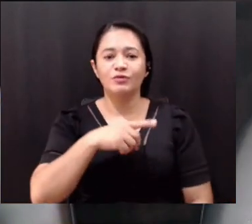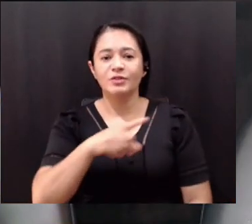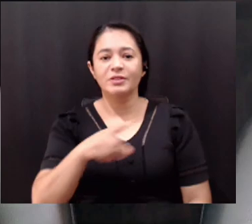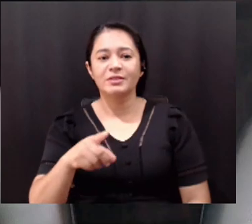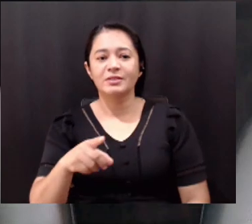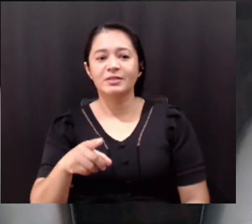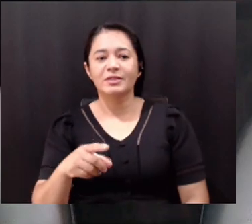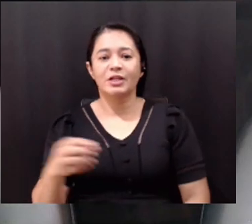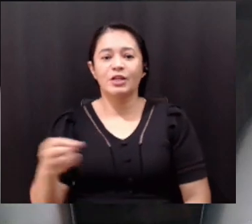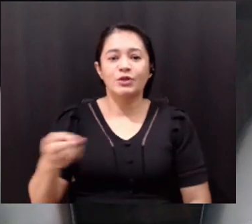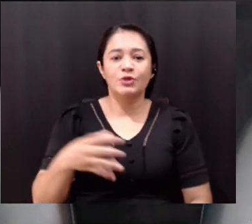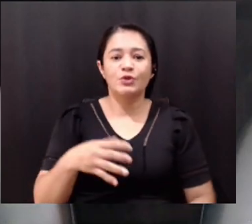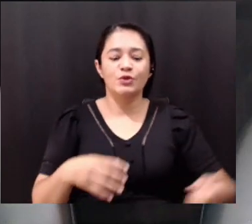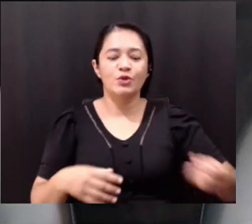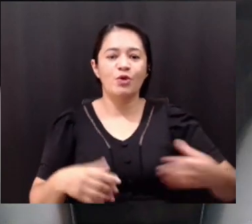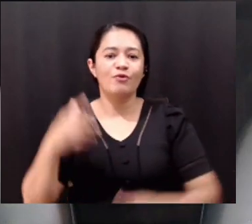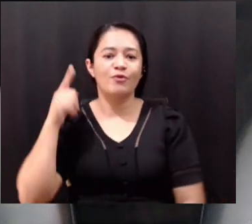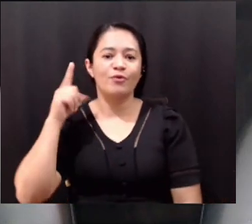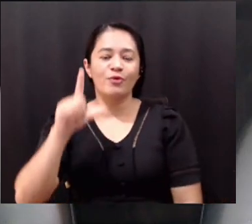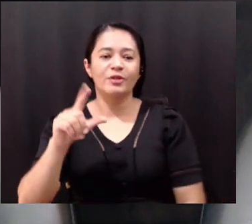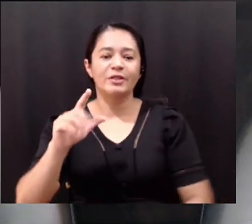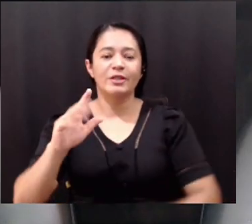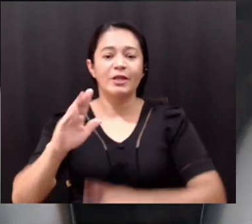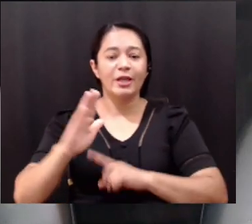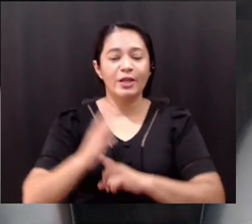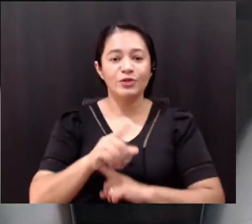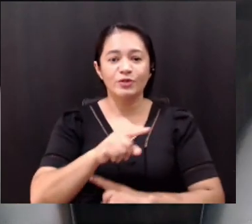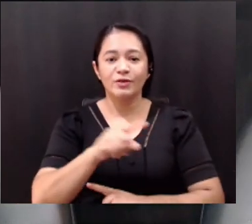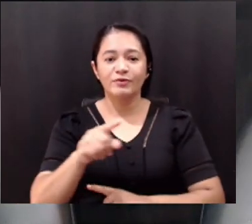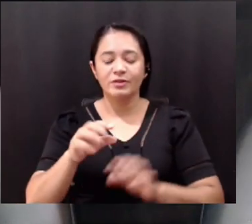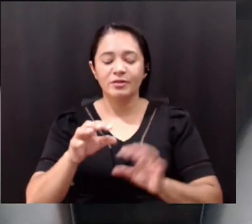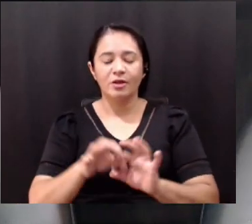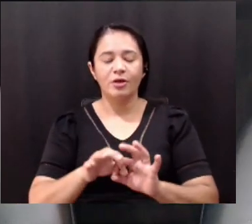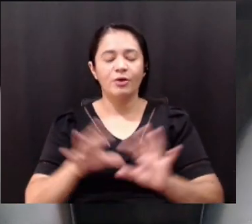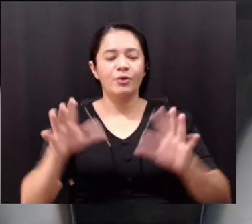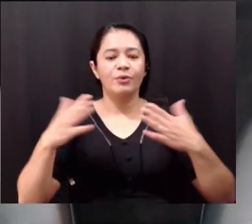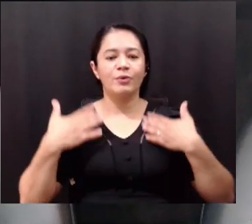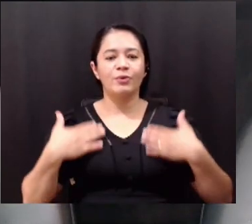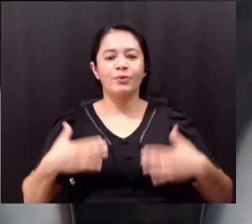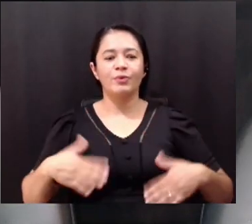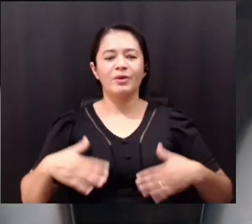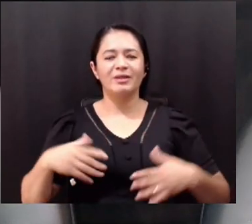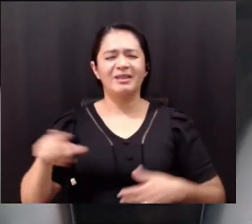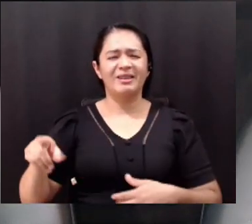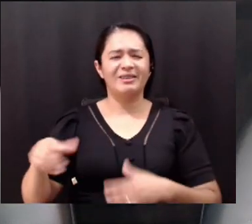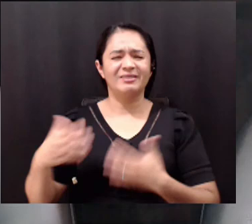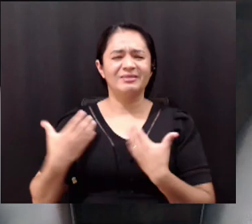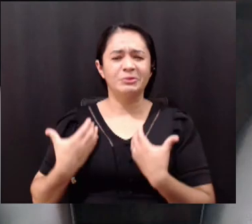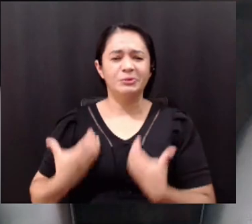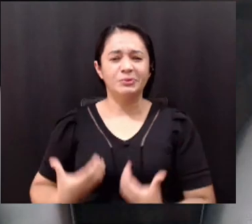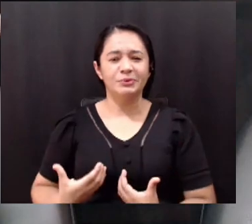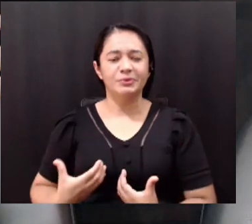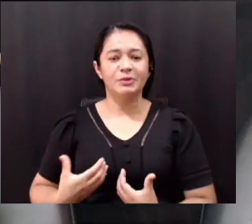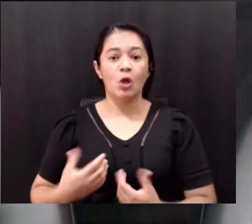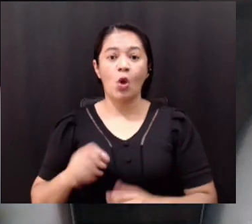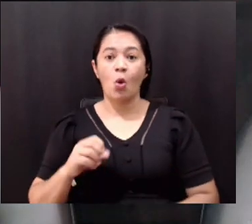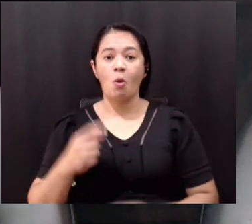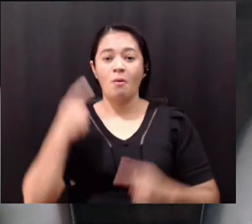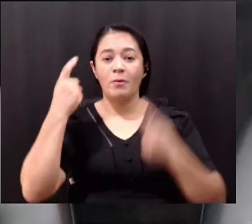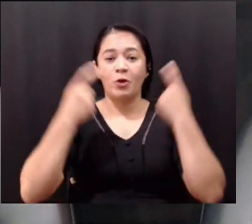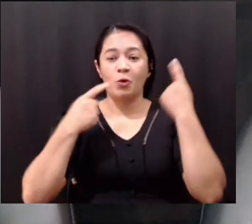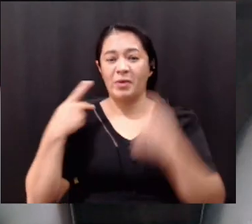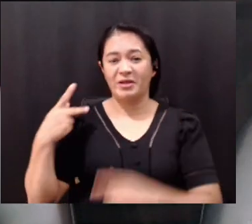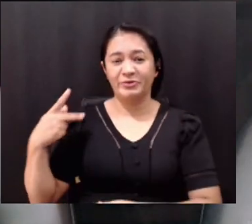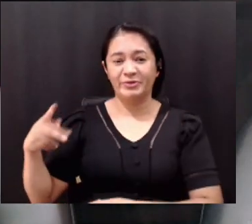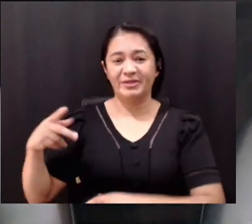novo, mas que te ajuda a te desconectar daquele clima pesado ou atribulado do trabalho e permitir você